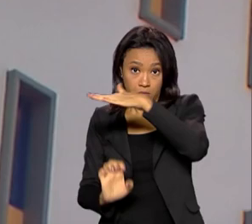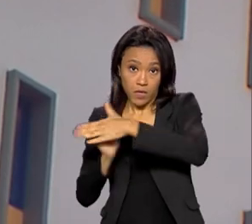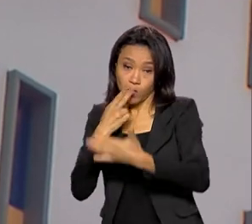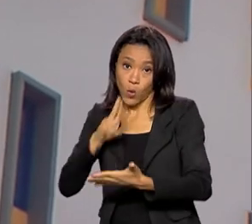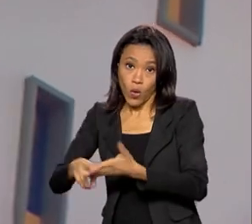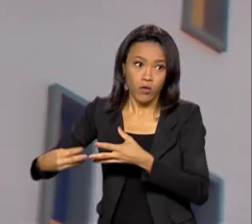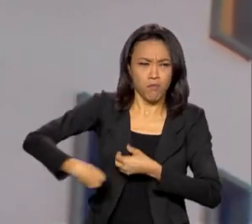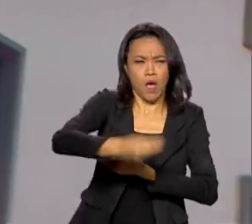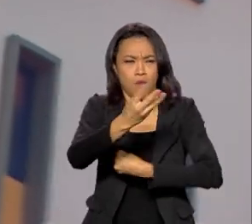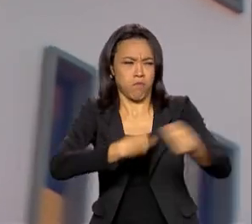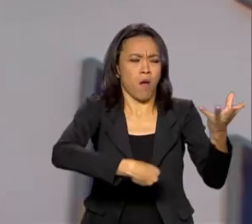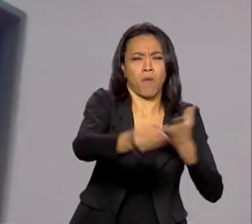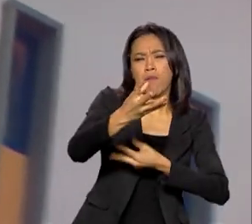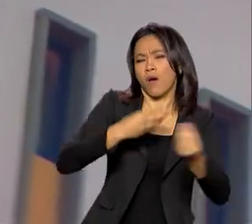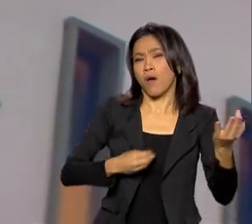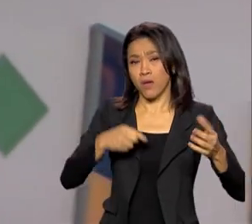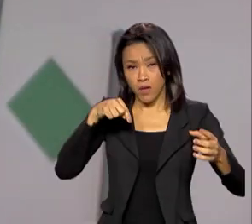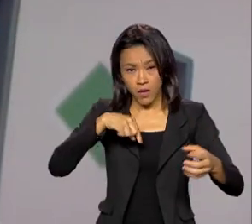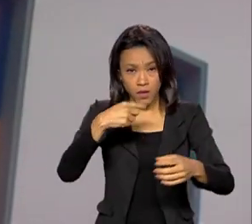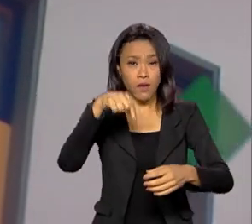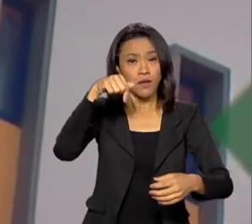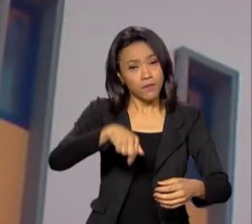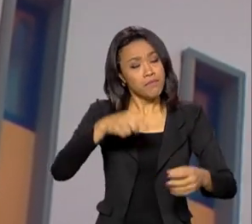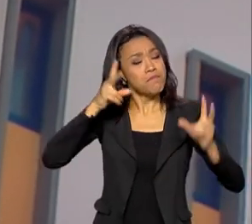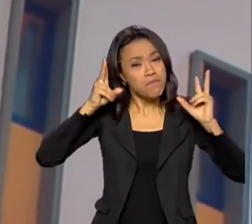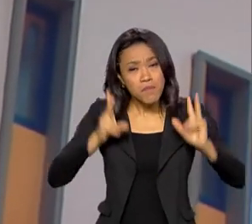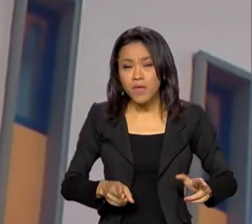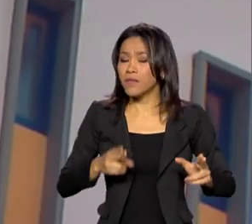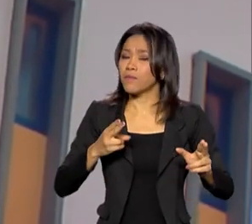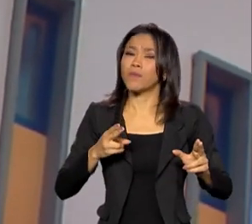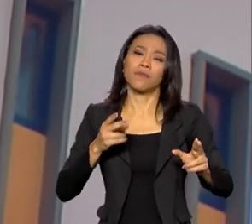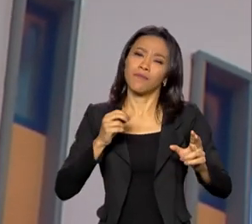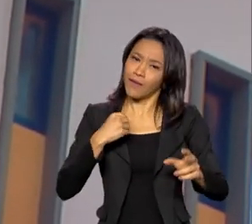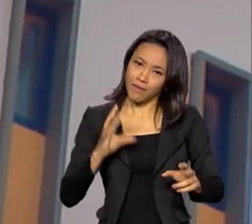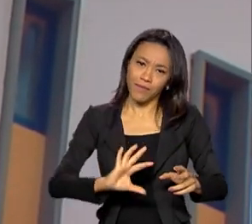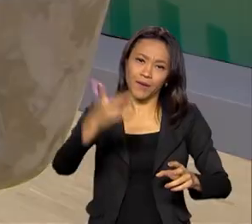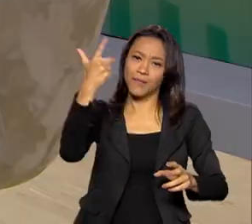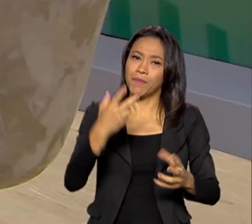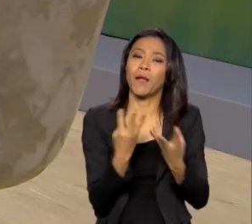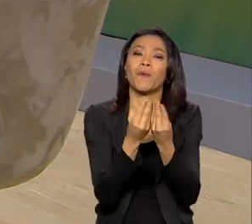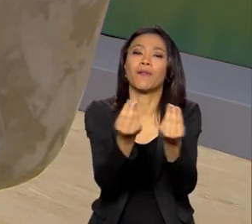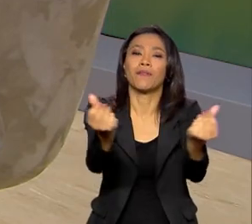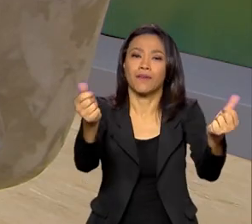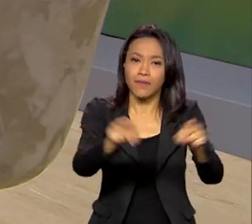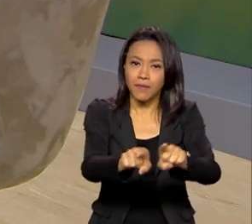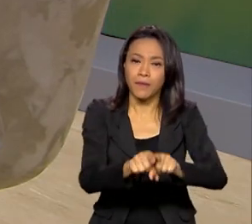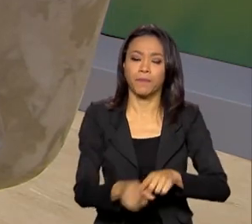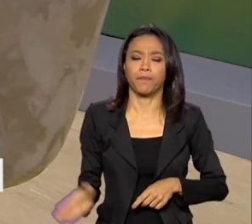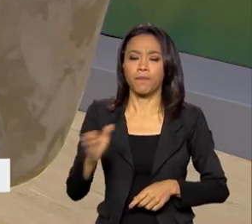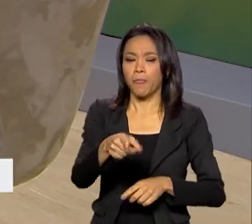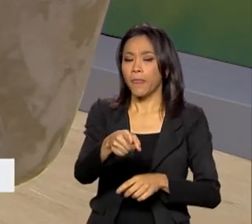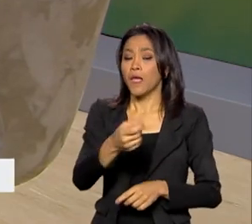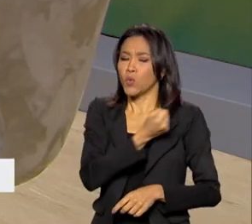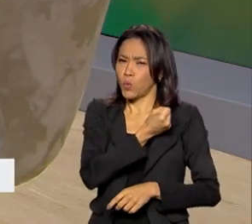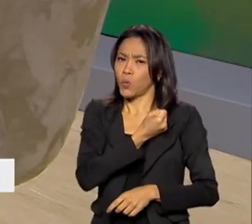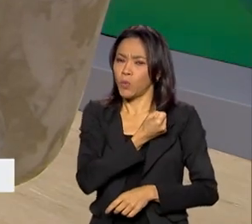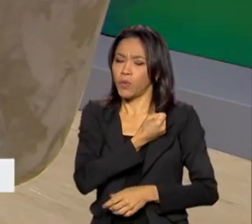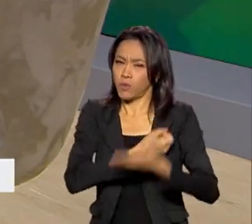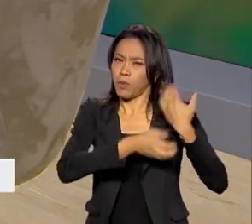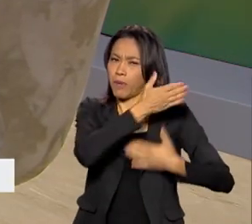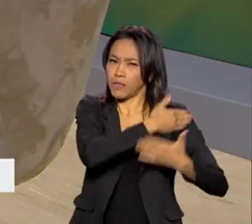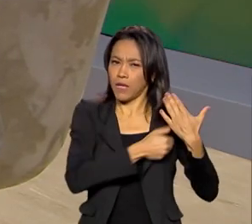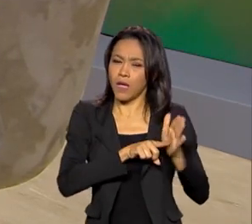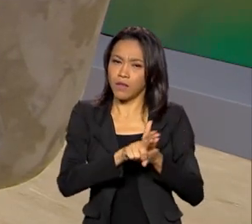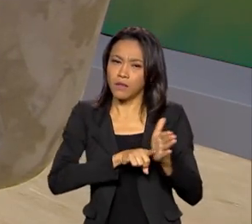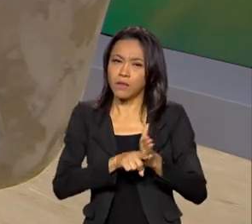em mesmas condições de qualidade, a demanda que surgir. No ano passado, eu tenho os números aqui, foram 19